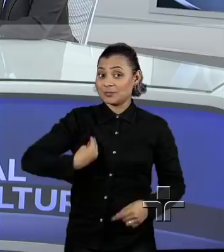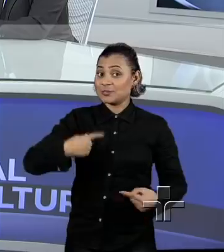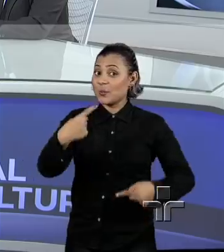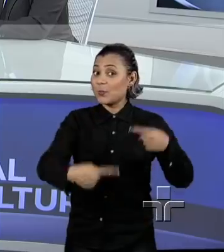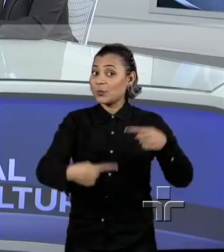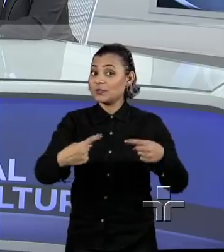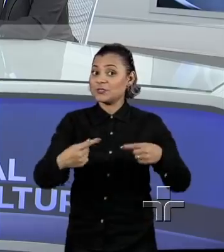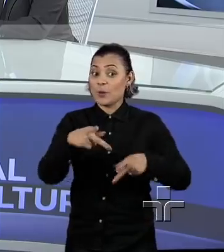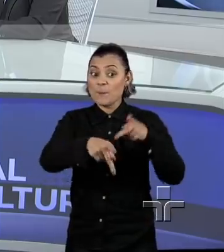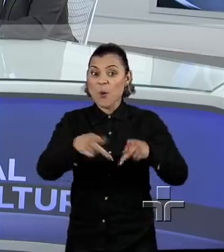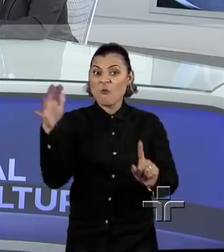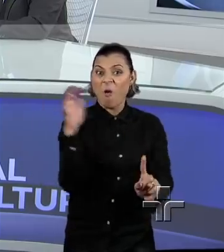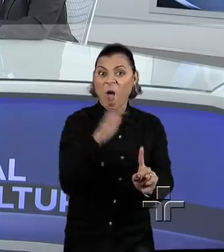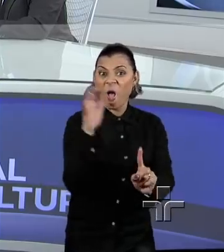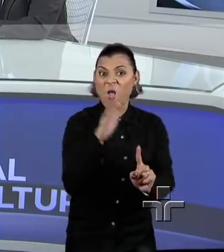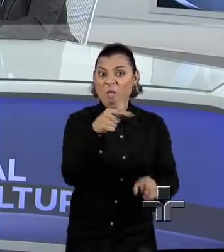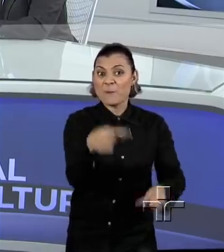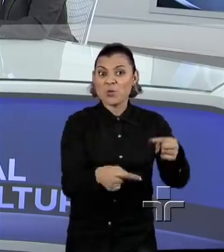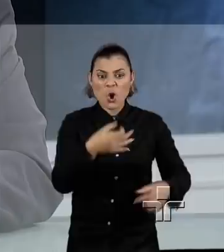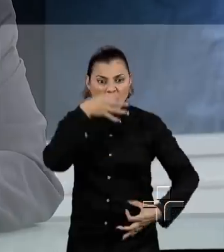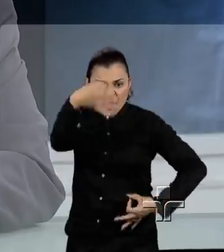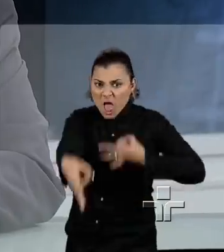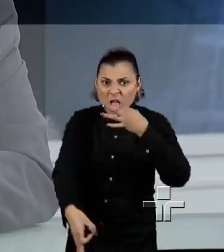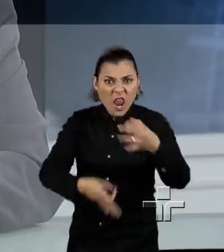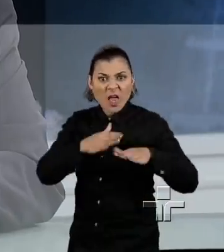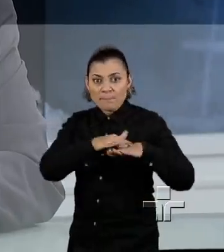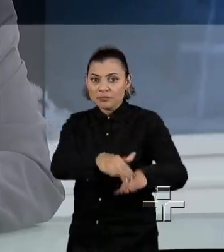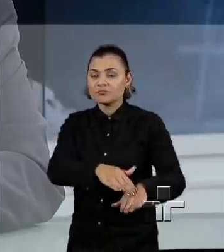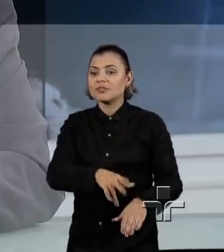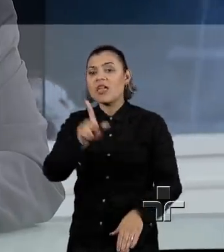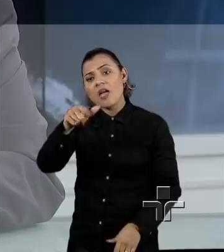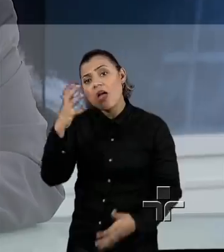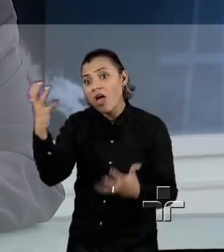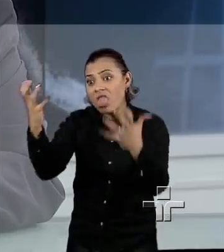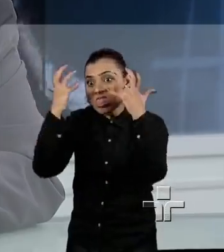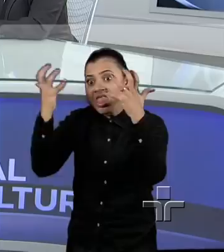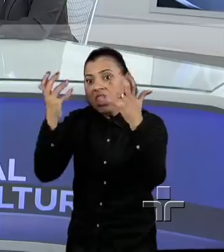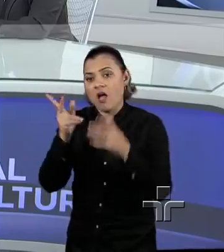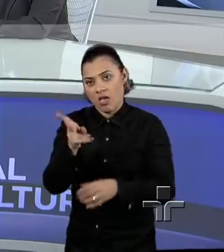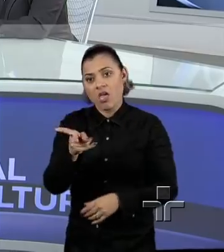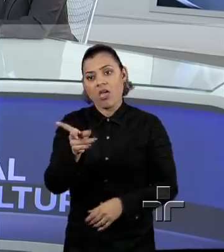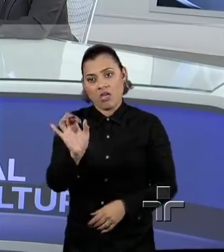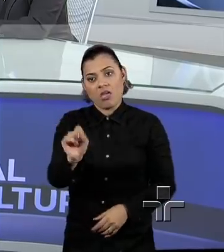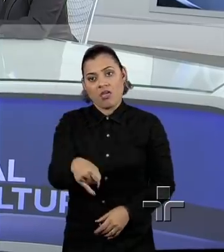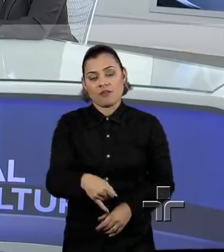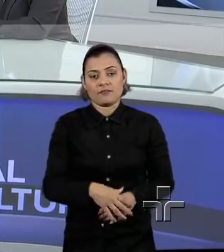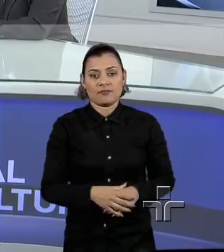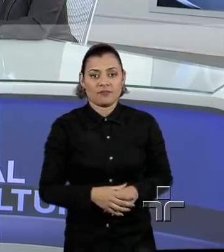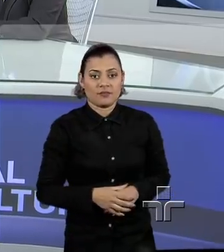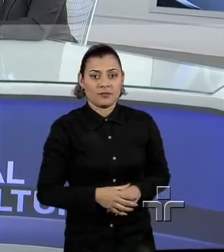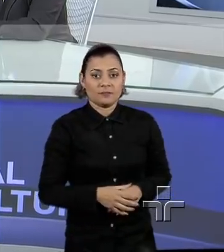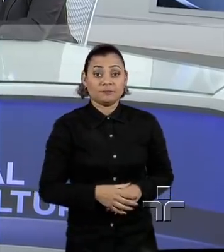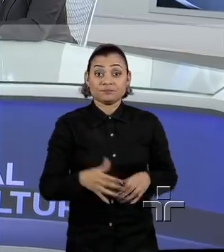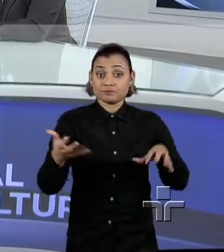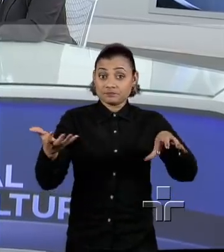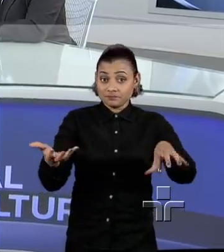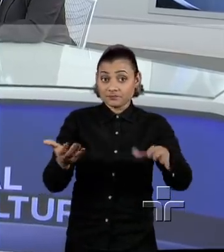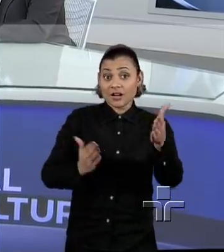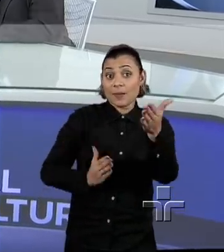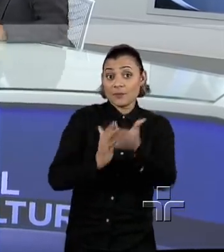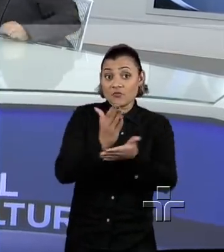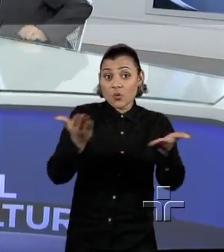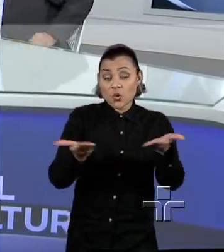né? E essa paixão. Muito bem. O Congresso Nacional aprovou hoje a liberação de